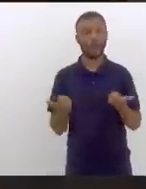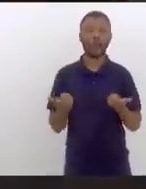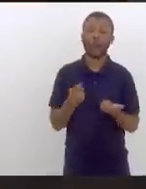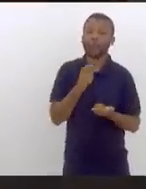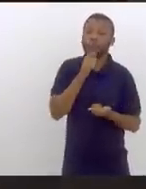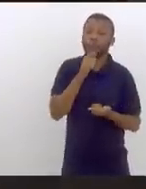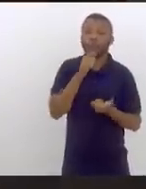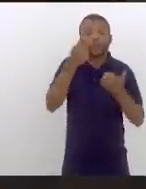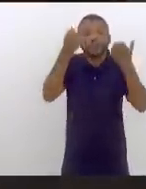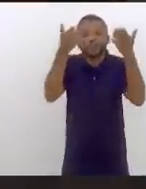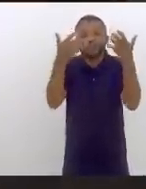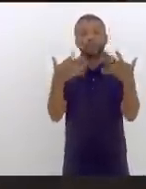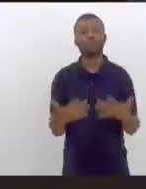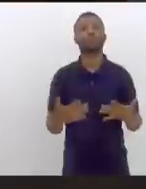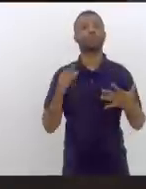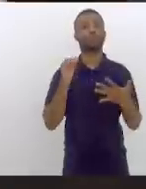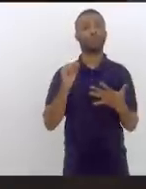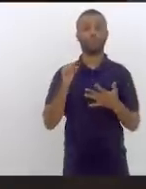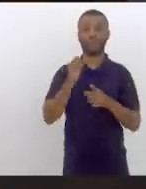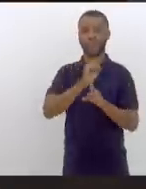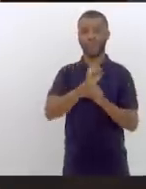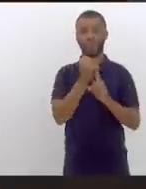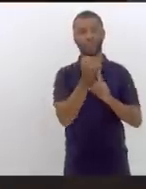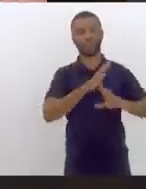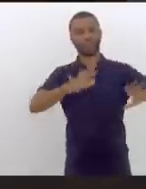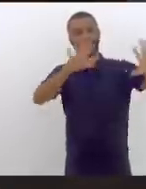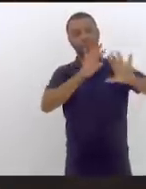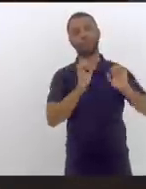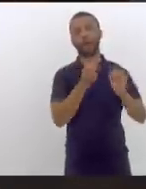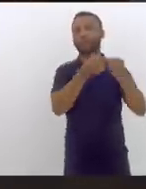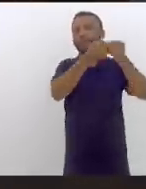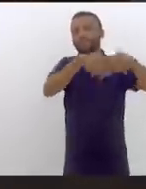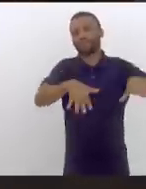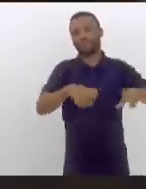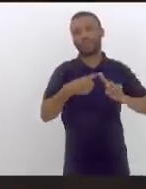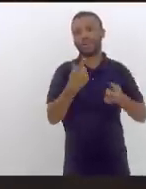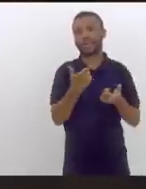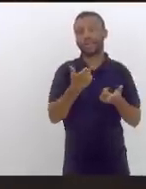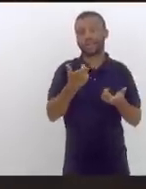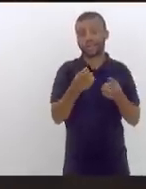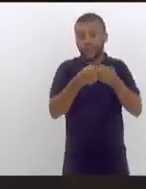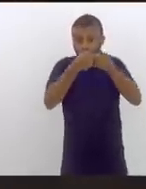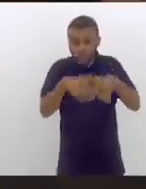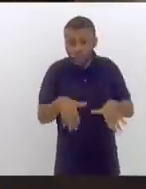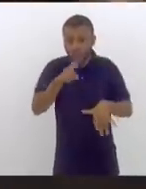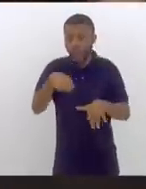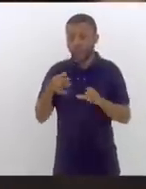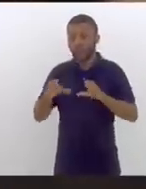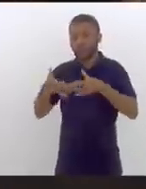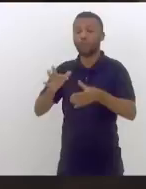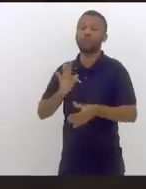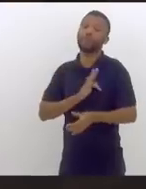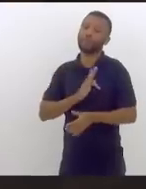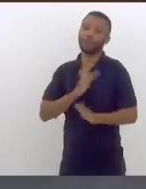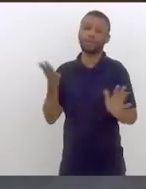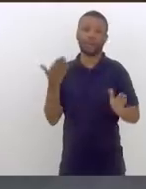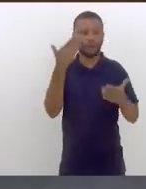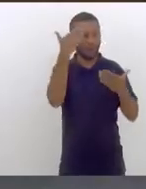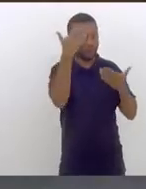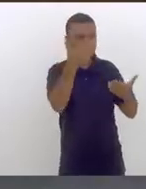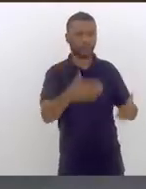que a sociedade pode pagar por isso porque aí quem tá pagando por isso é a tropa Tá bom muito obrigado